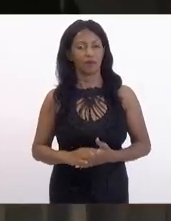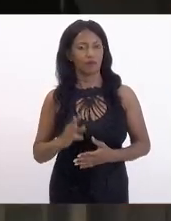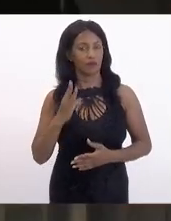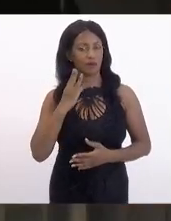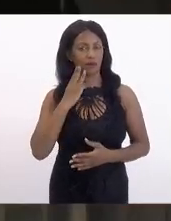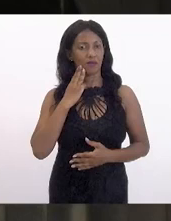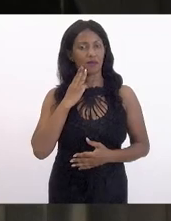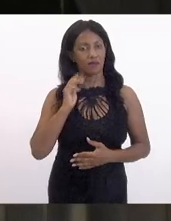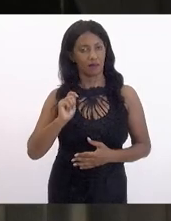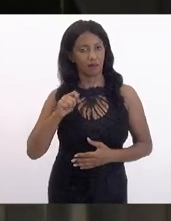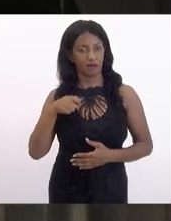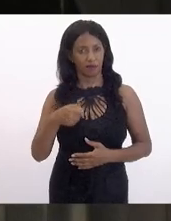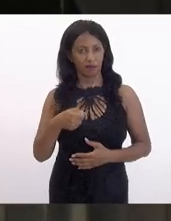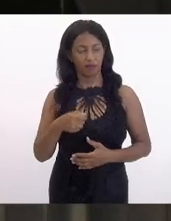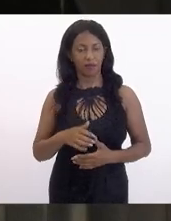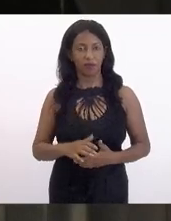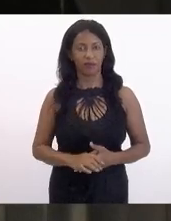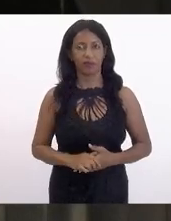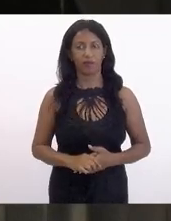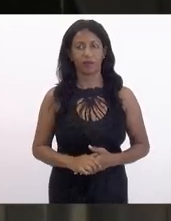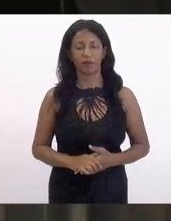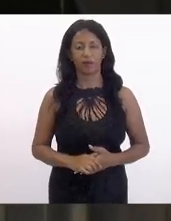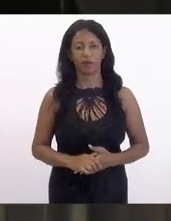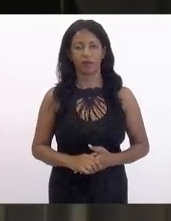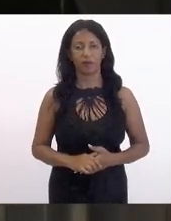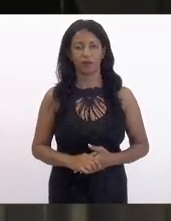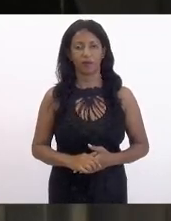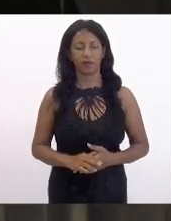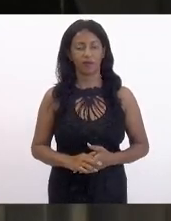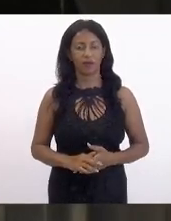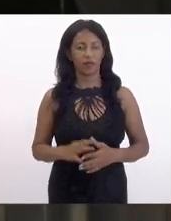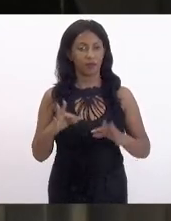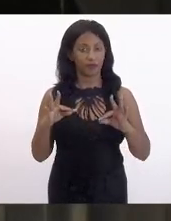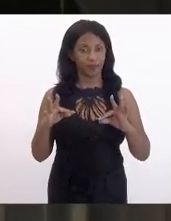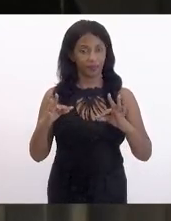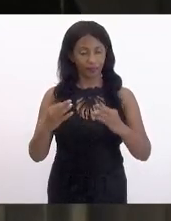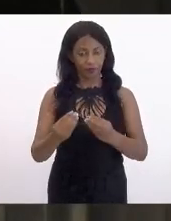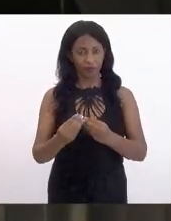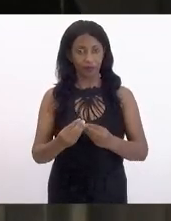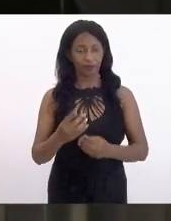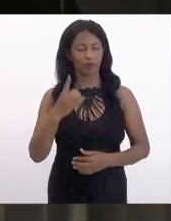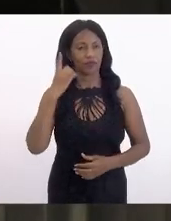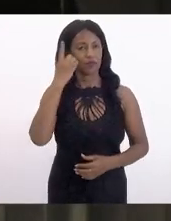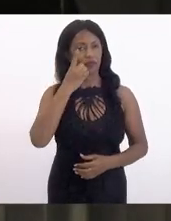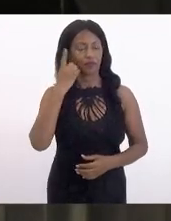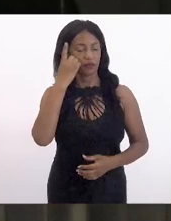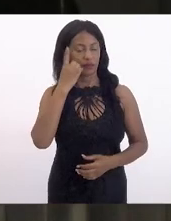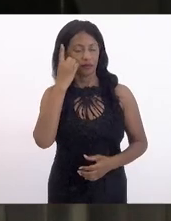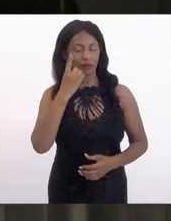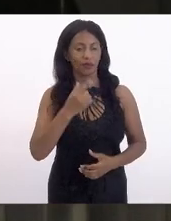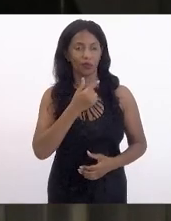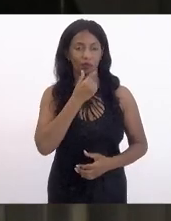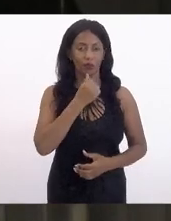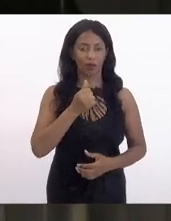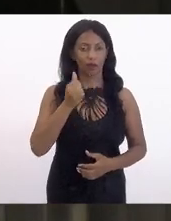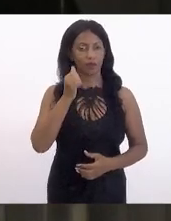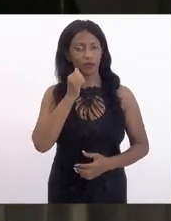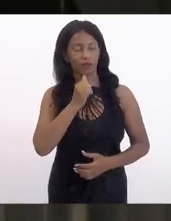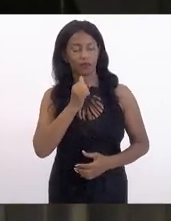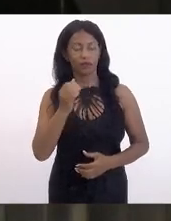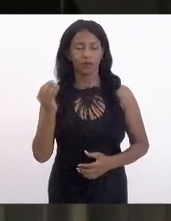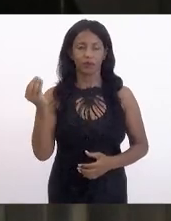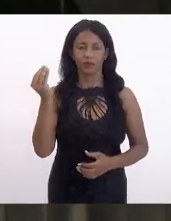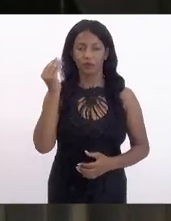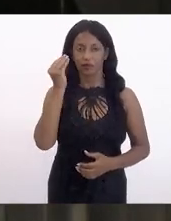waldeck Carneiro senhoras e senhores deputados que nos